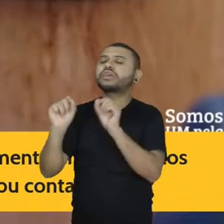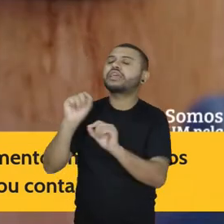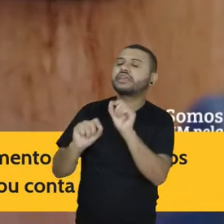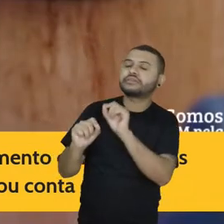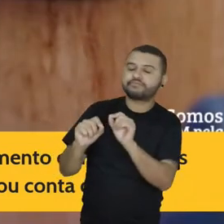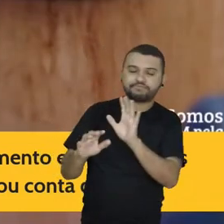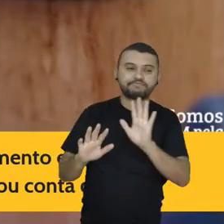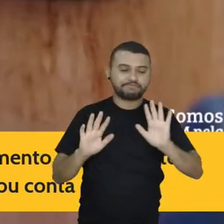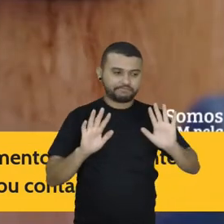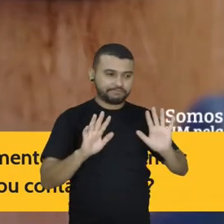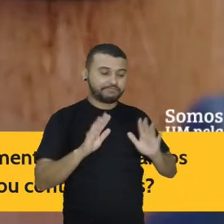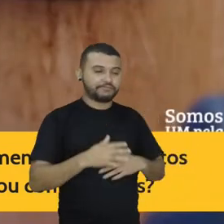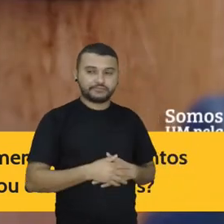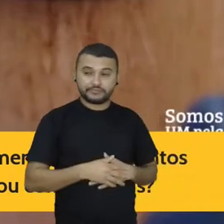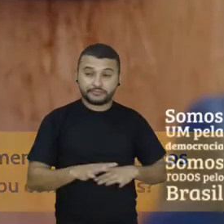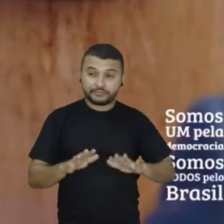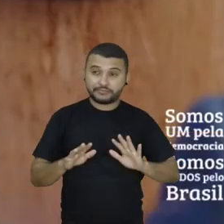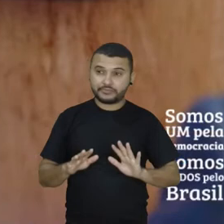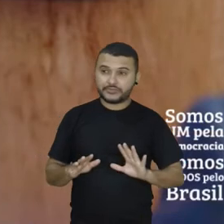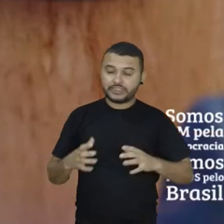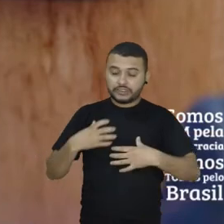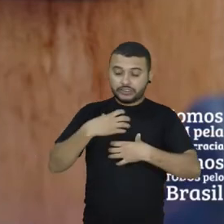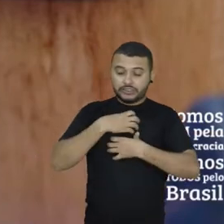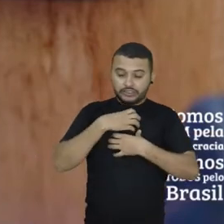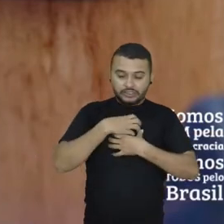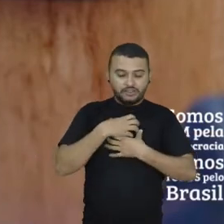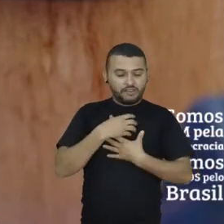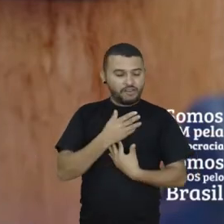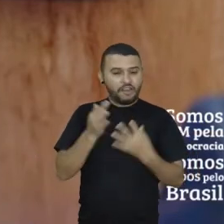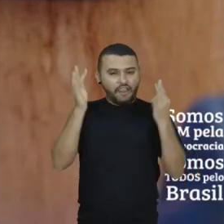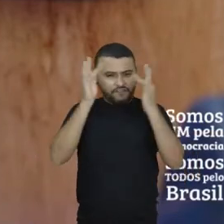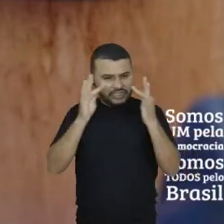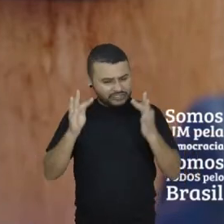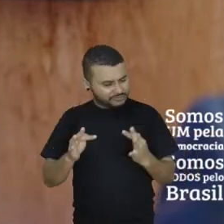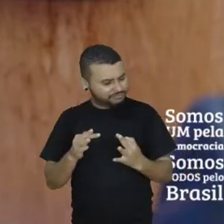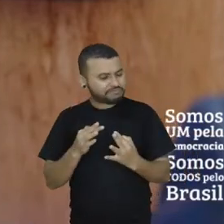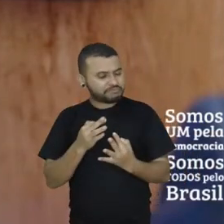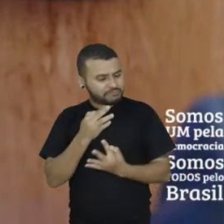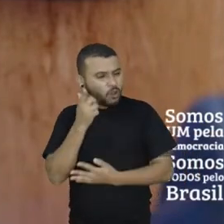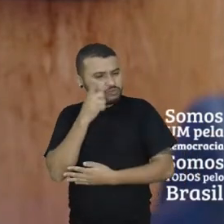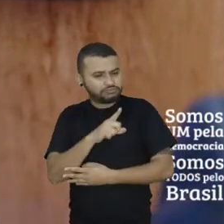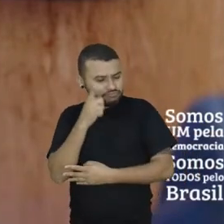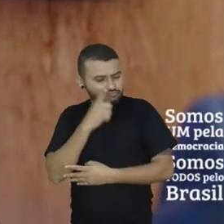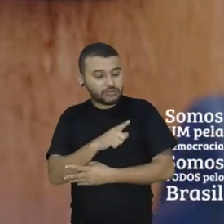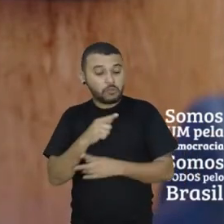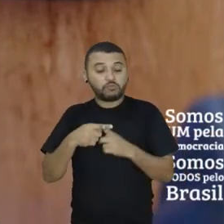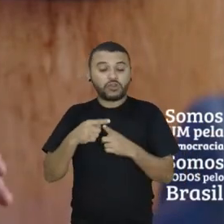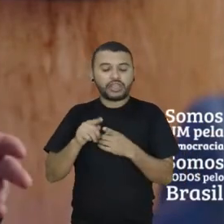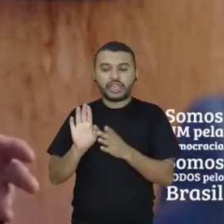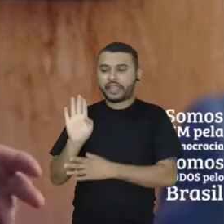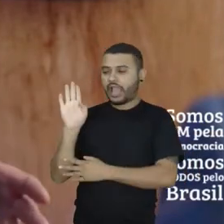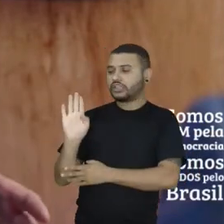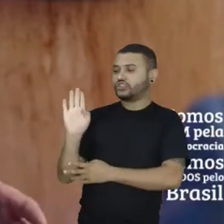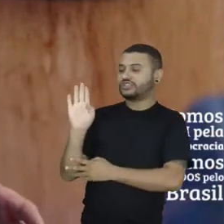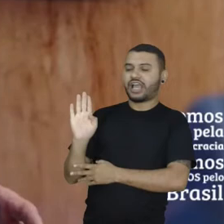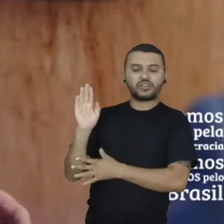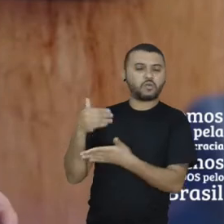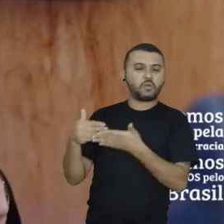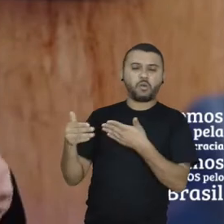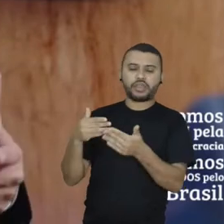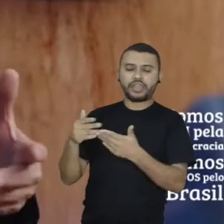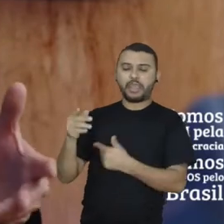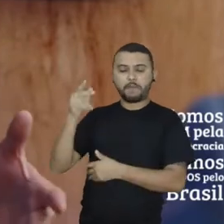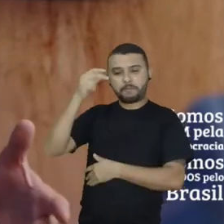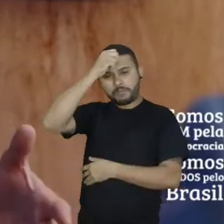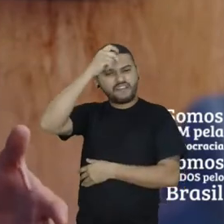primeiro, uma alegria interior, uma realização. A gente, quando sai candidato, pode ser candidato a prefeito de